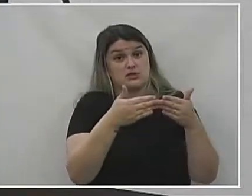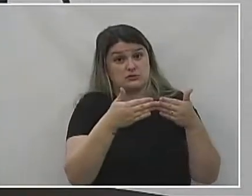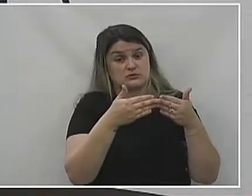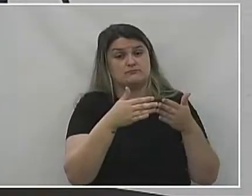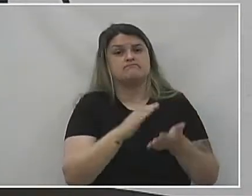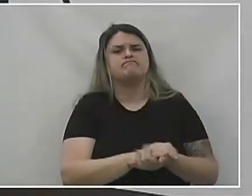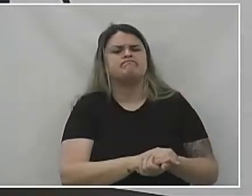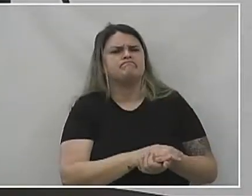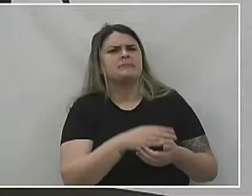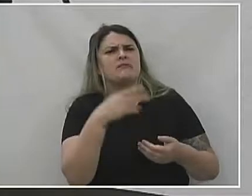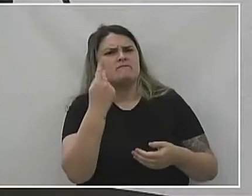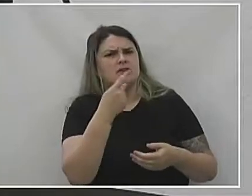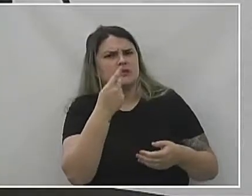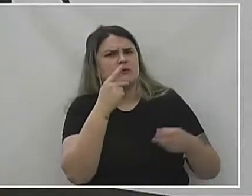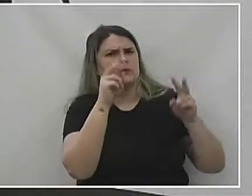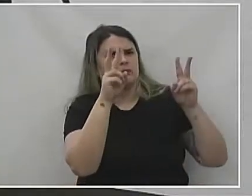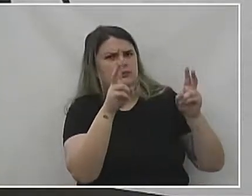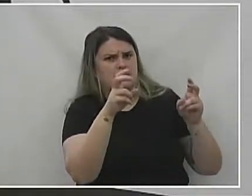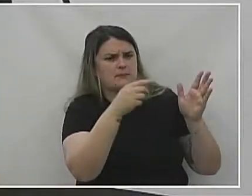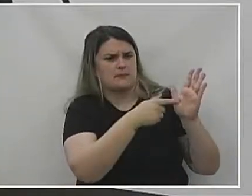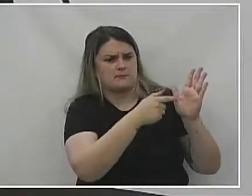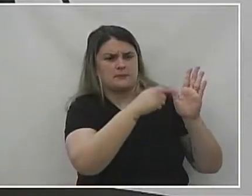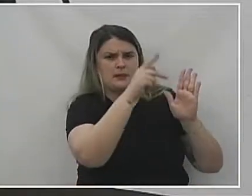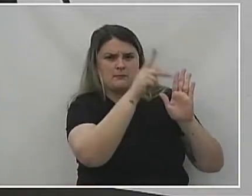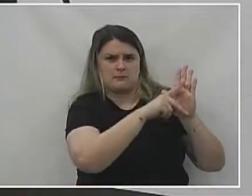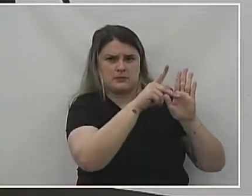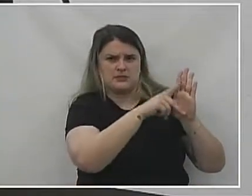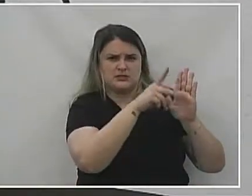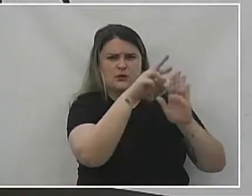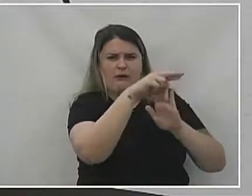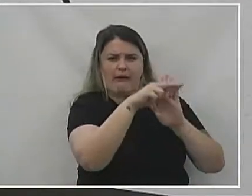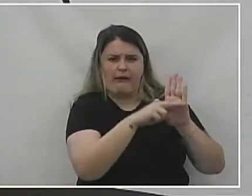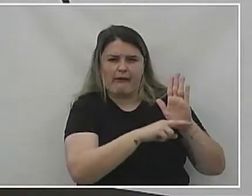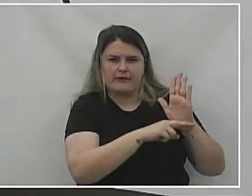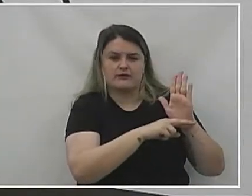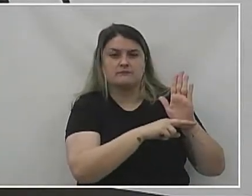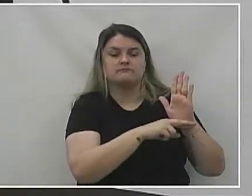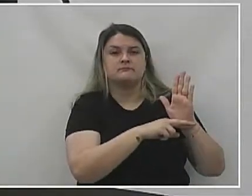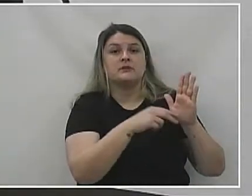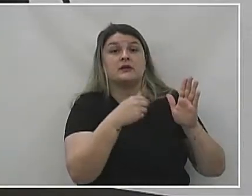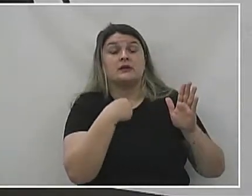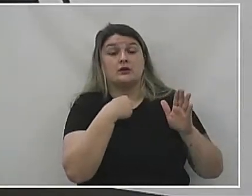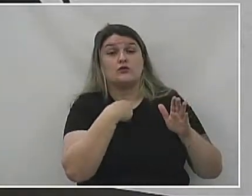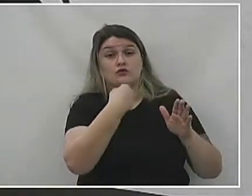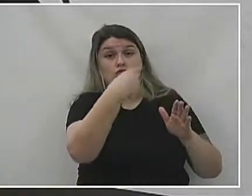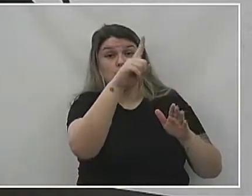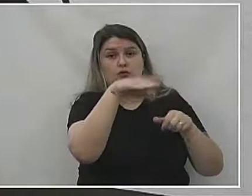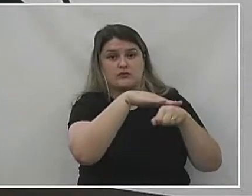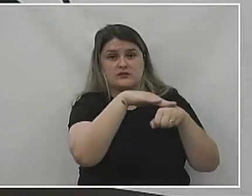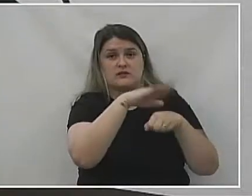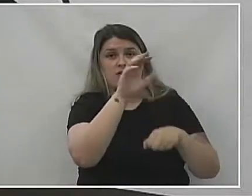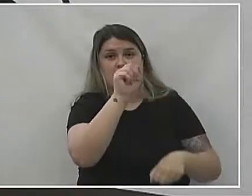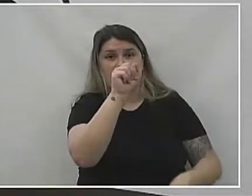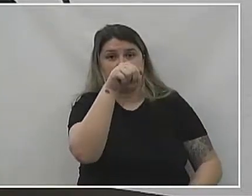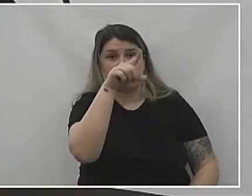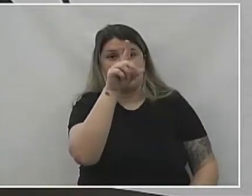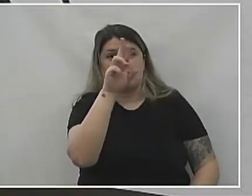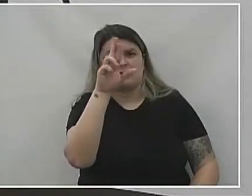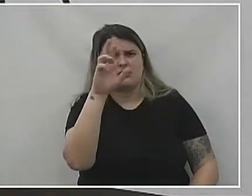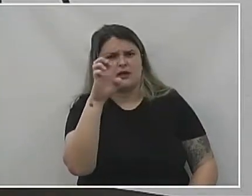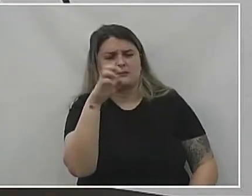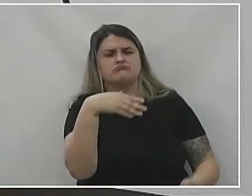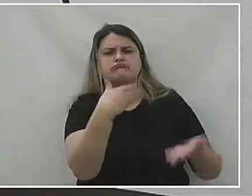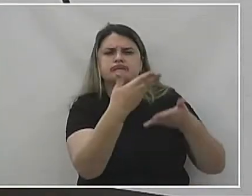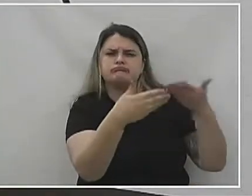ao plano diretor e hoje eu procurei o secretário de planejamento André para